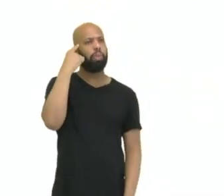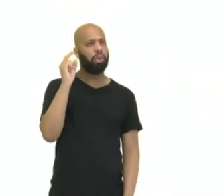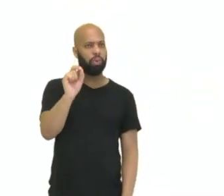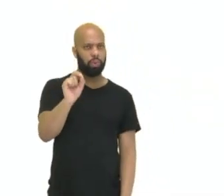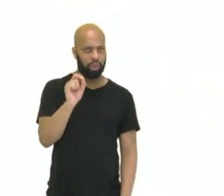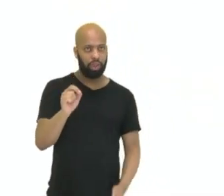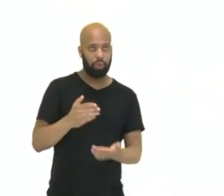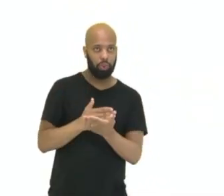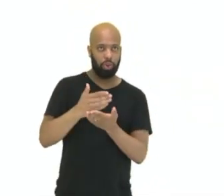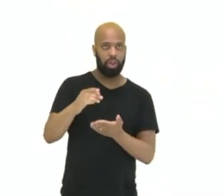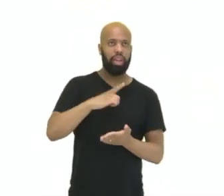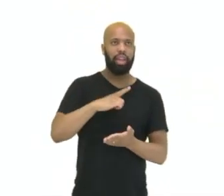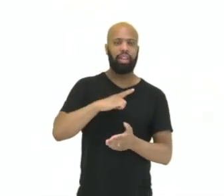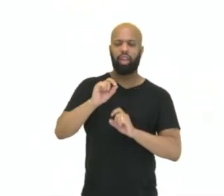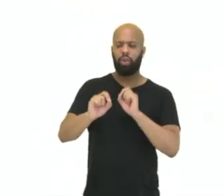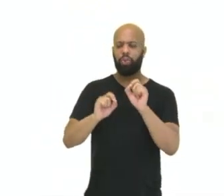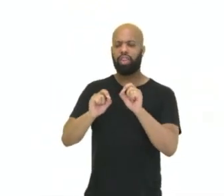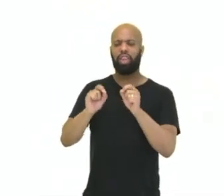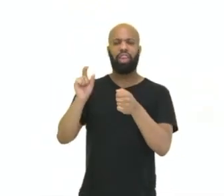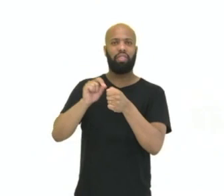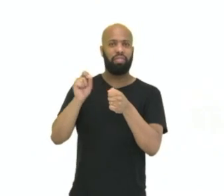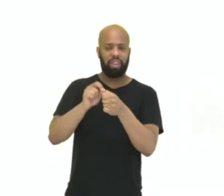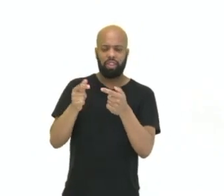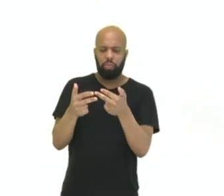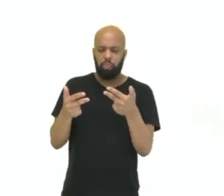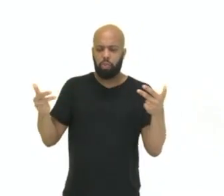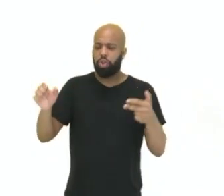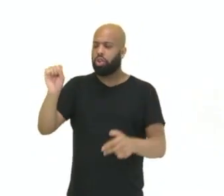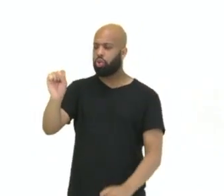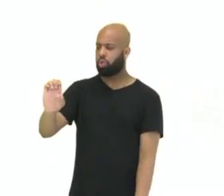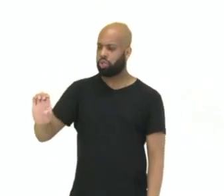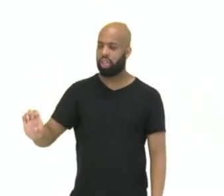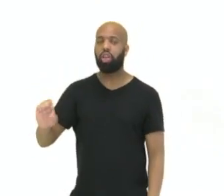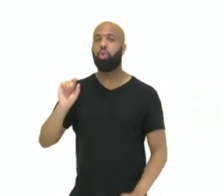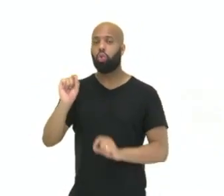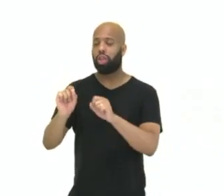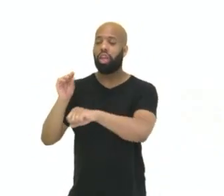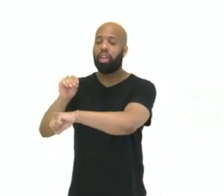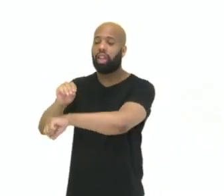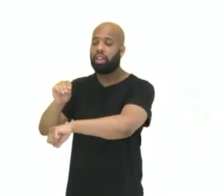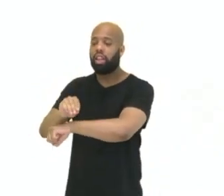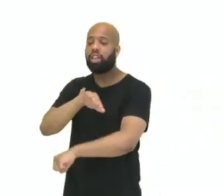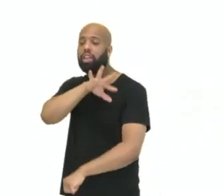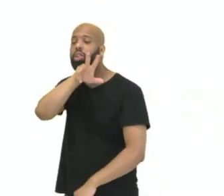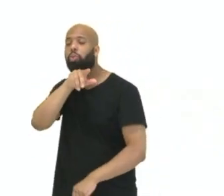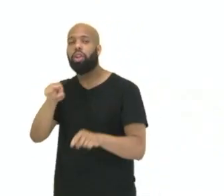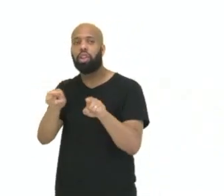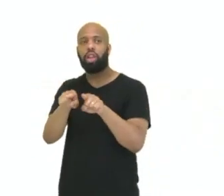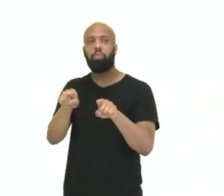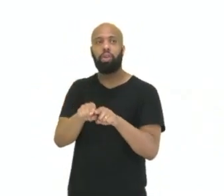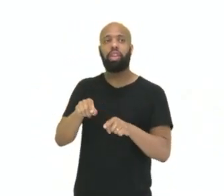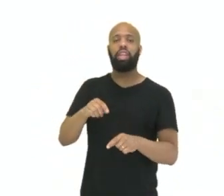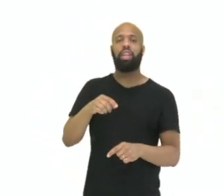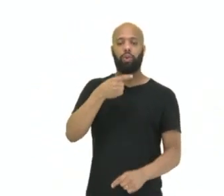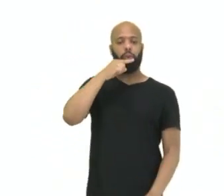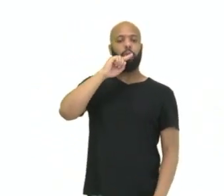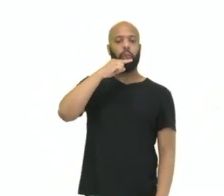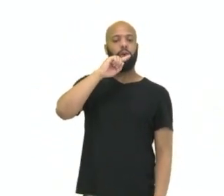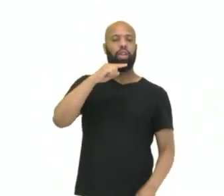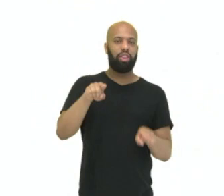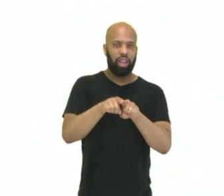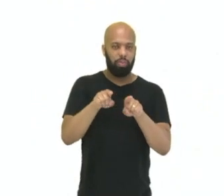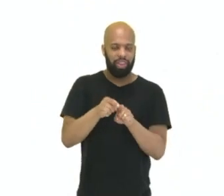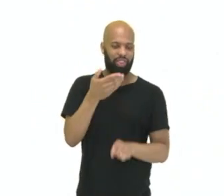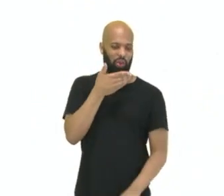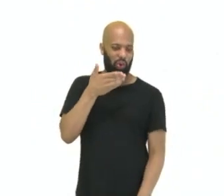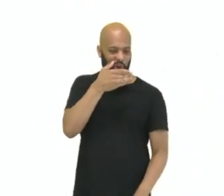início, né? As atividades que foram introduzidas no Sudeste, criação de animais, cultura da cana-de-açúcar também, apesar dela